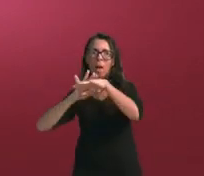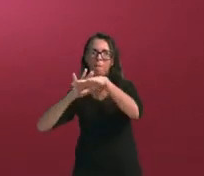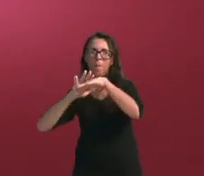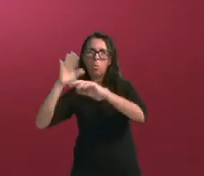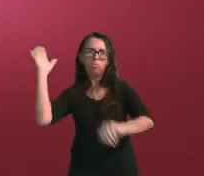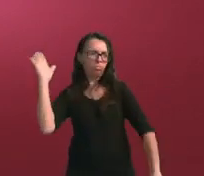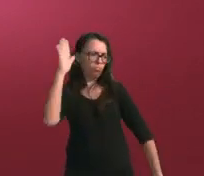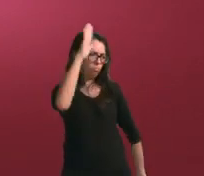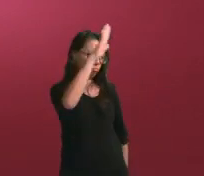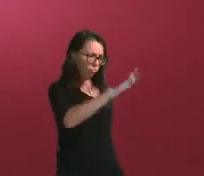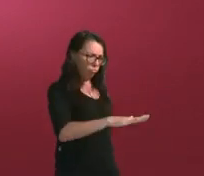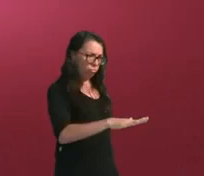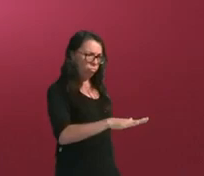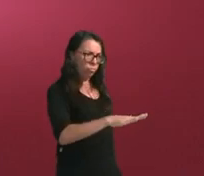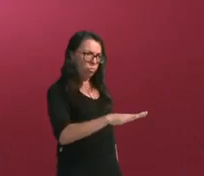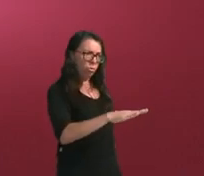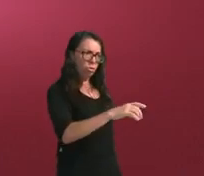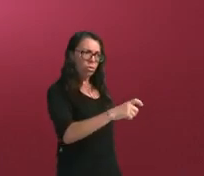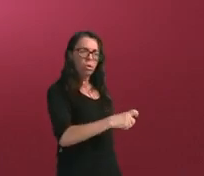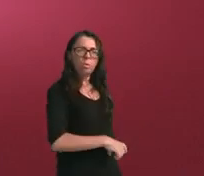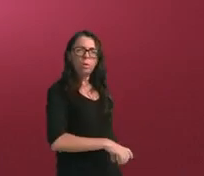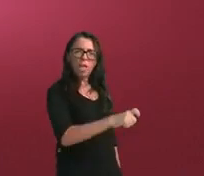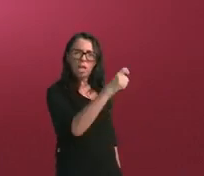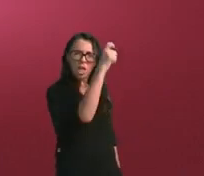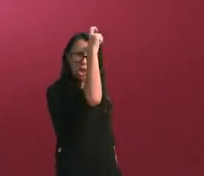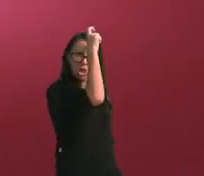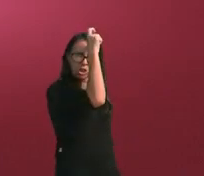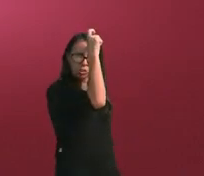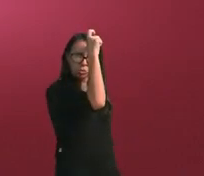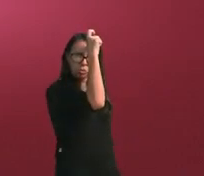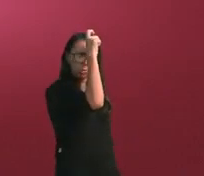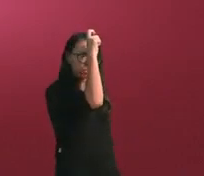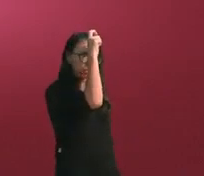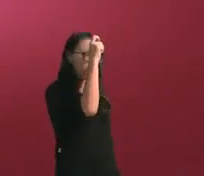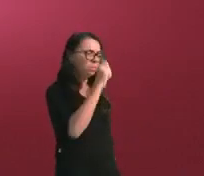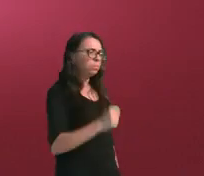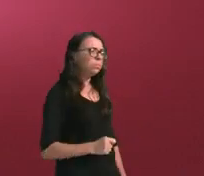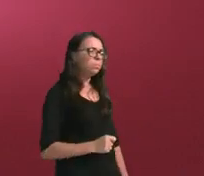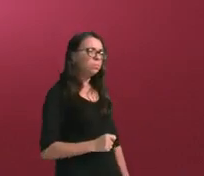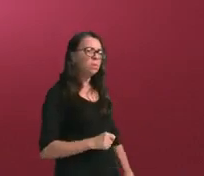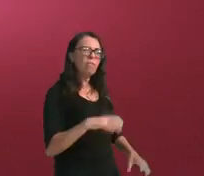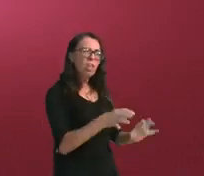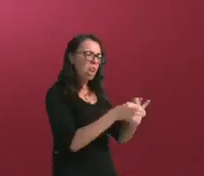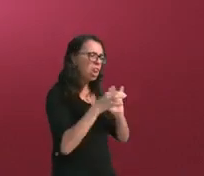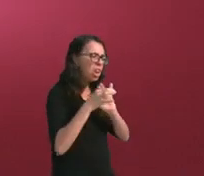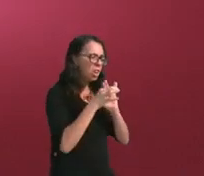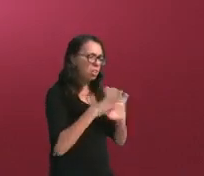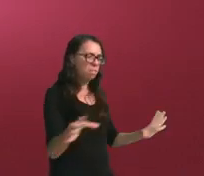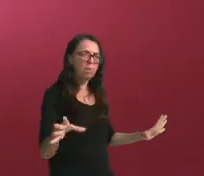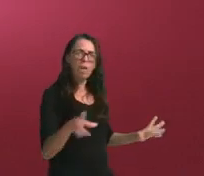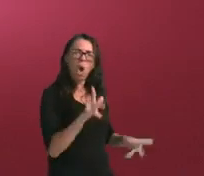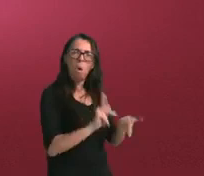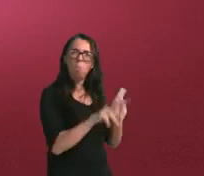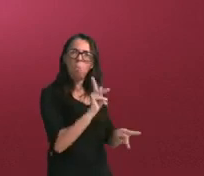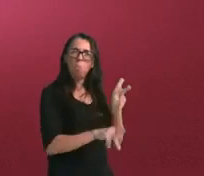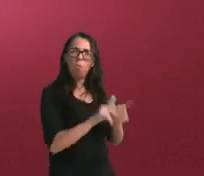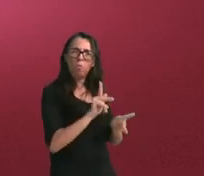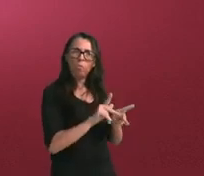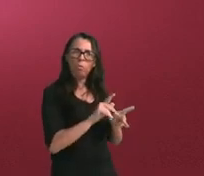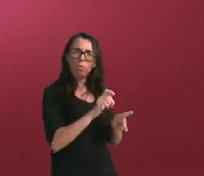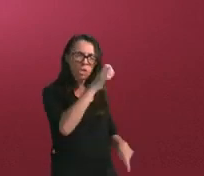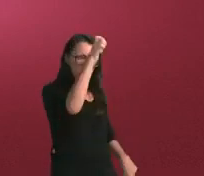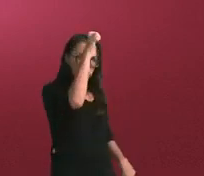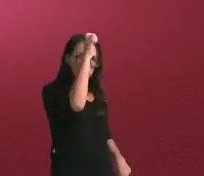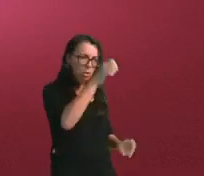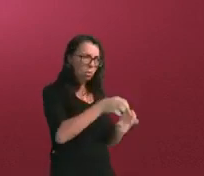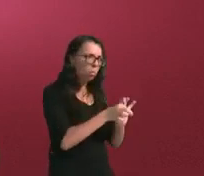o meu povo, os filhos de Israel, da terra do Egito, com grandes manifestações de